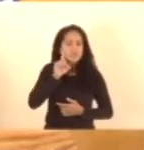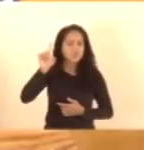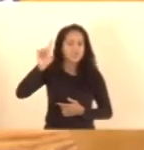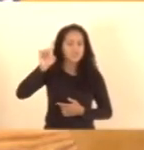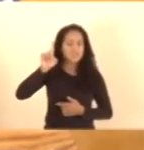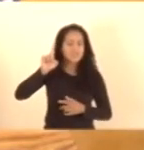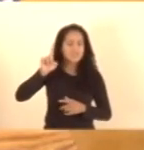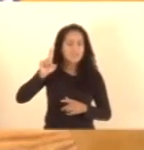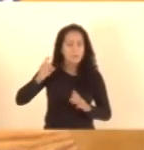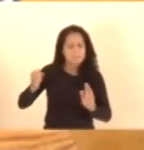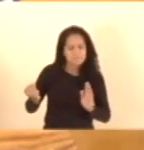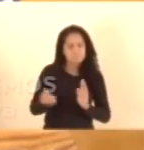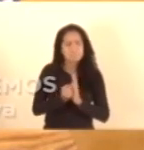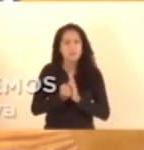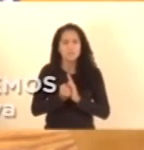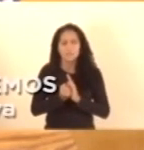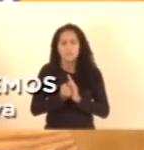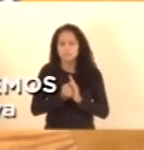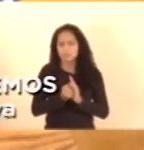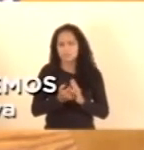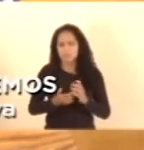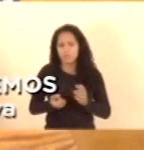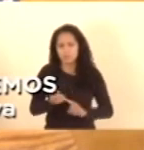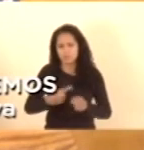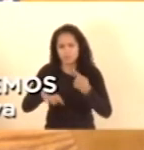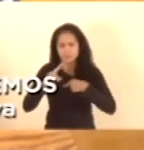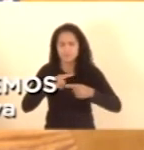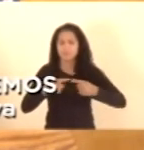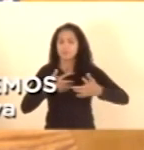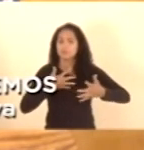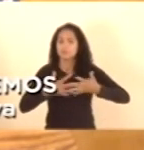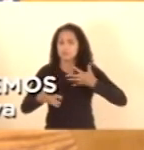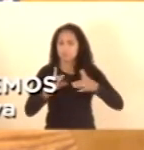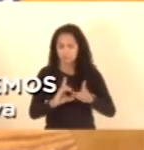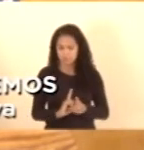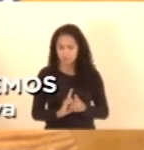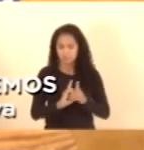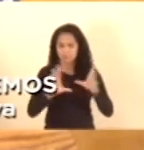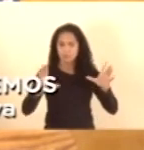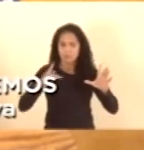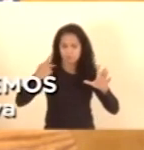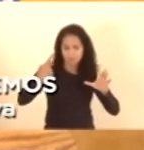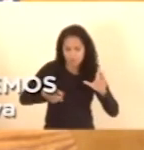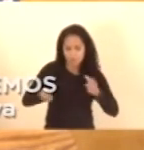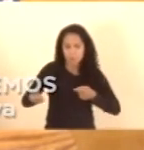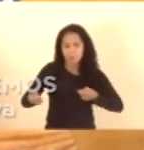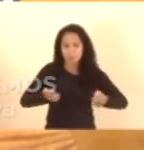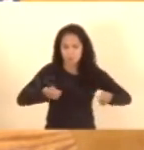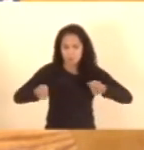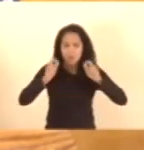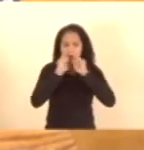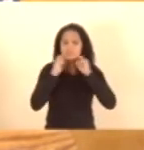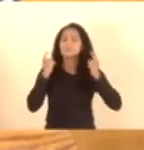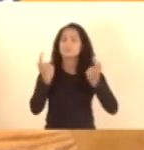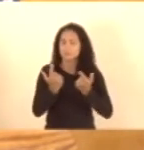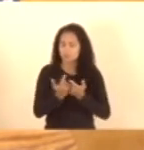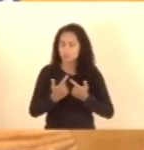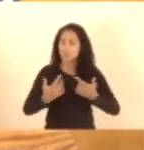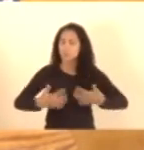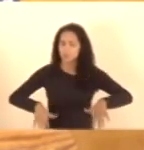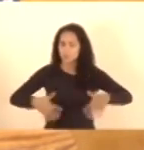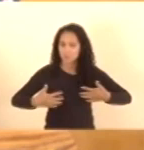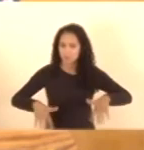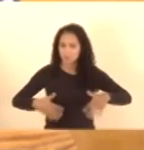de um processo democrático e transparente conduzido por esta Assembleia Legislativa. Como bem disse no